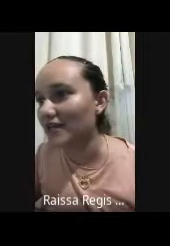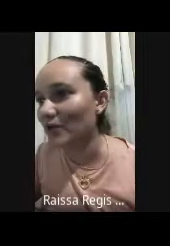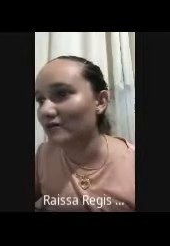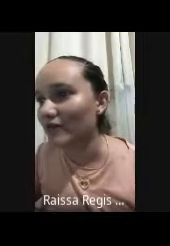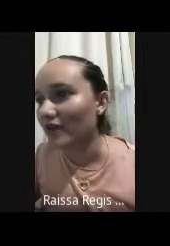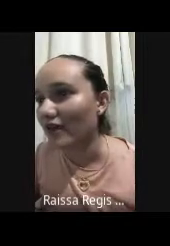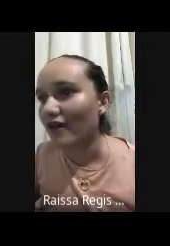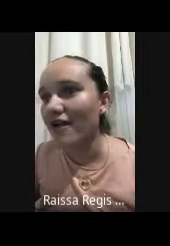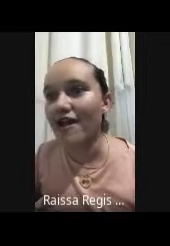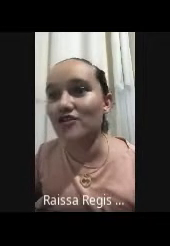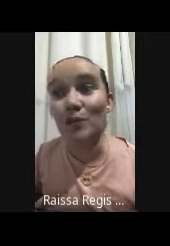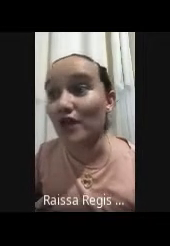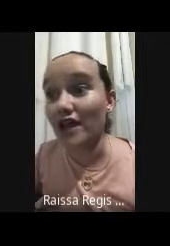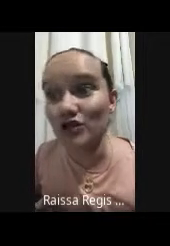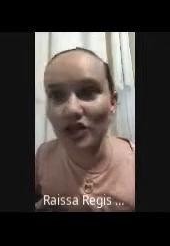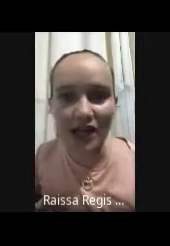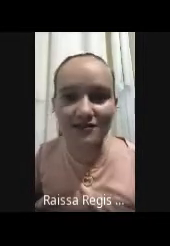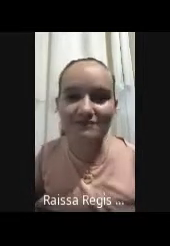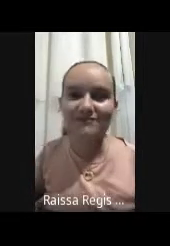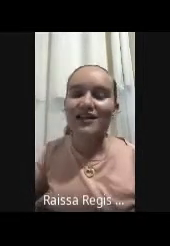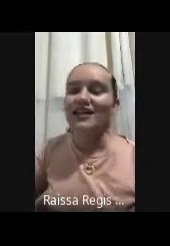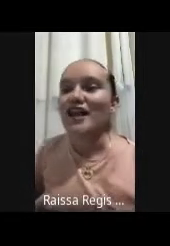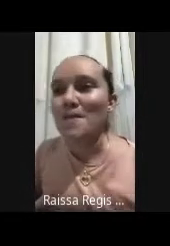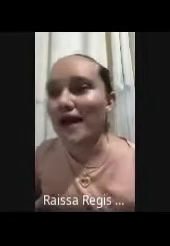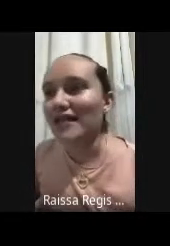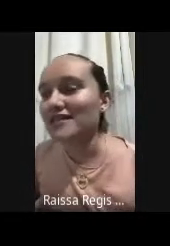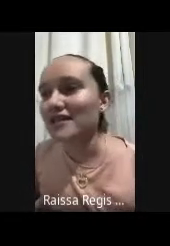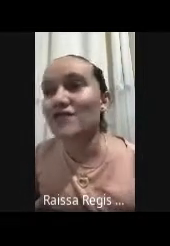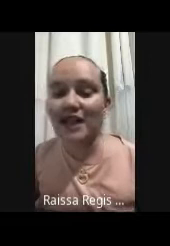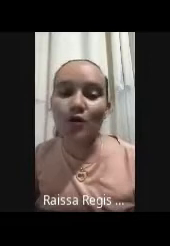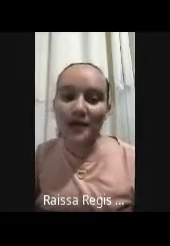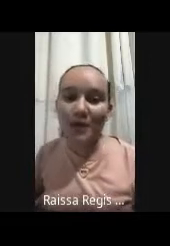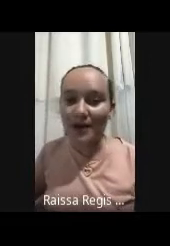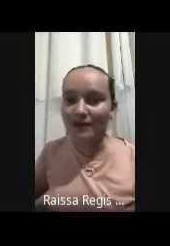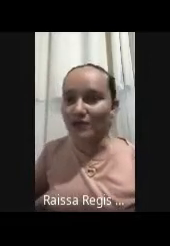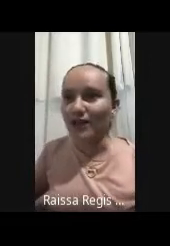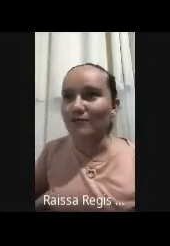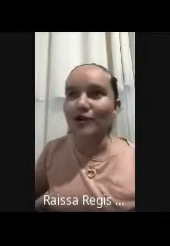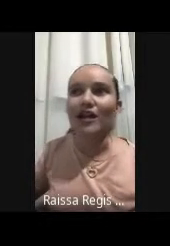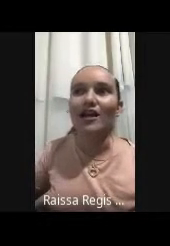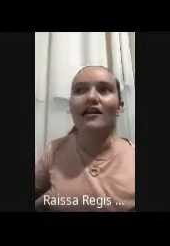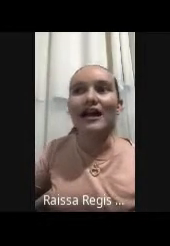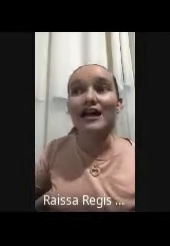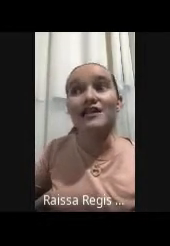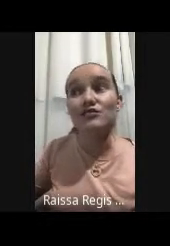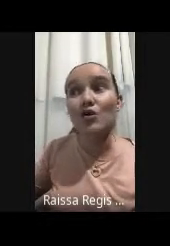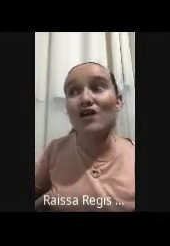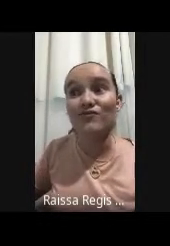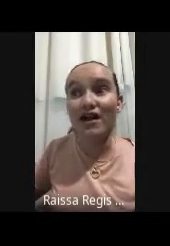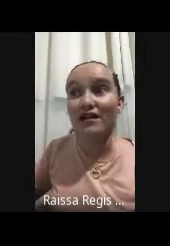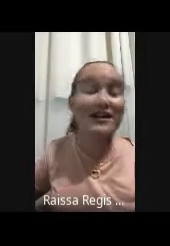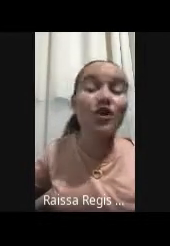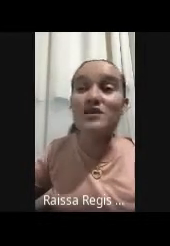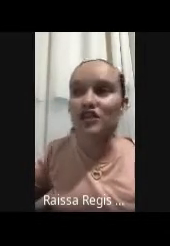essa língua, japonês ou chinês, mas deve ser algo bem complexo, né? Porque cada som